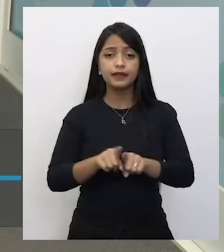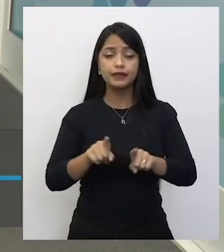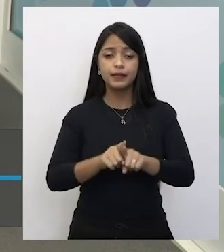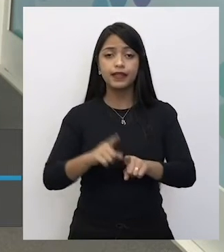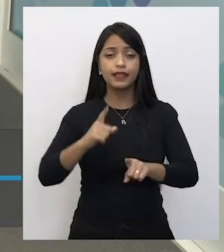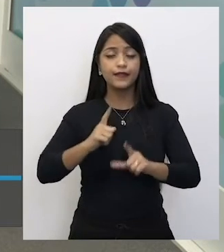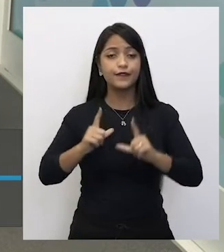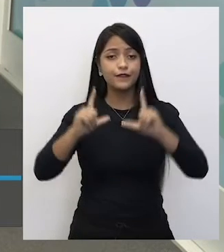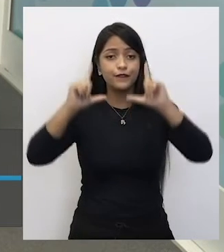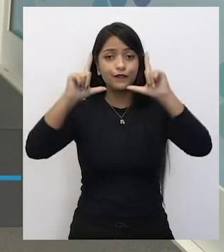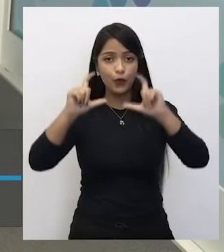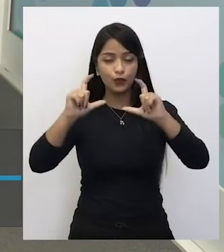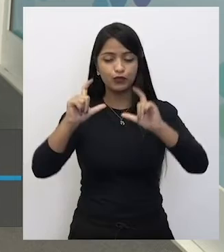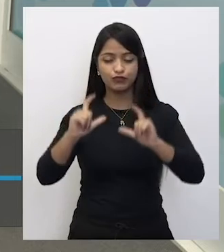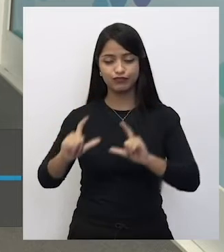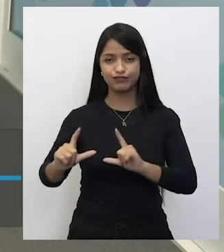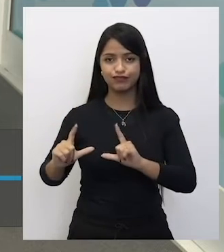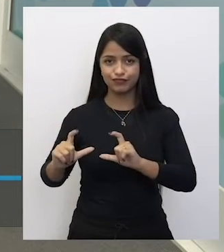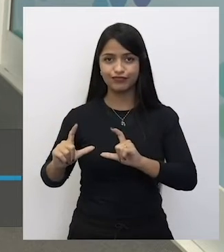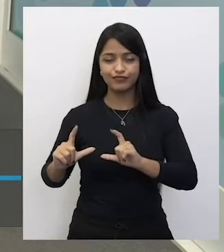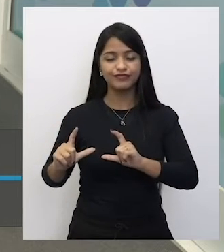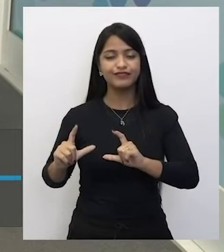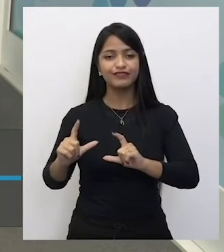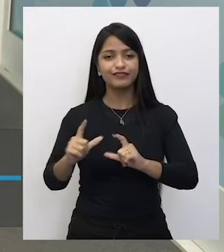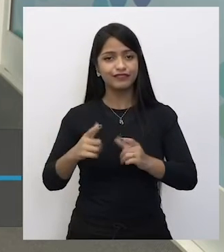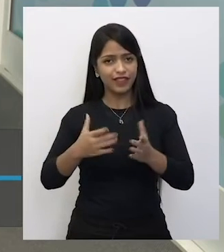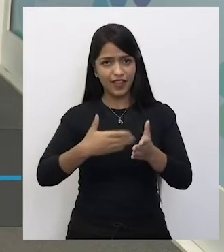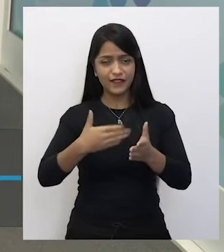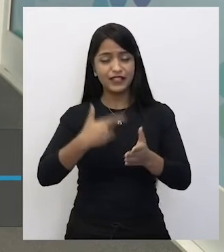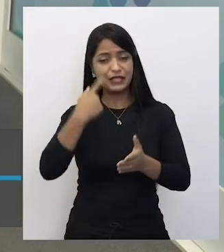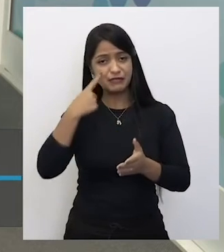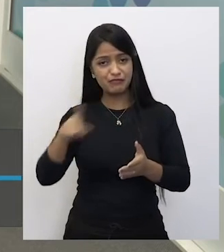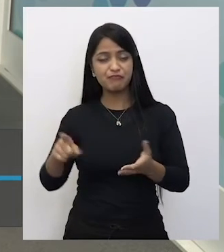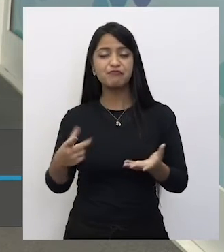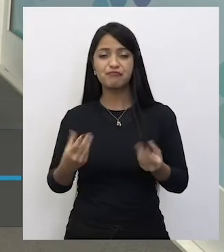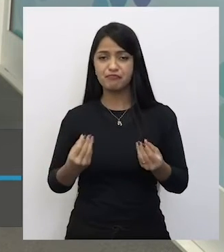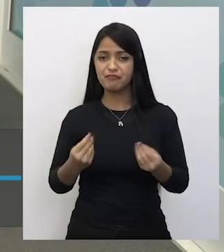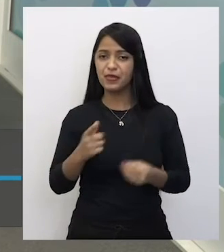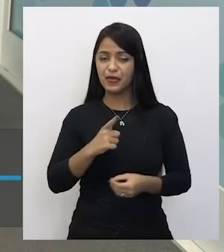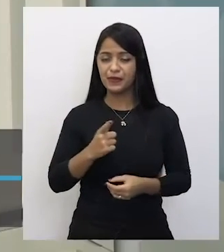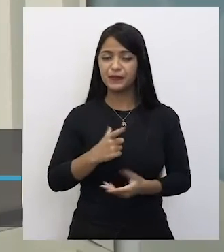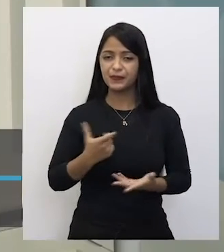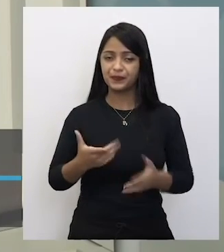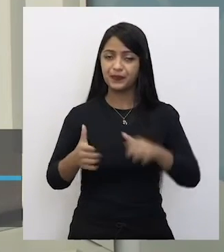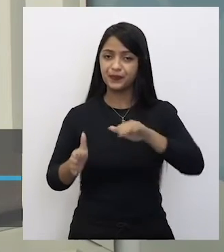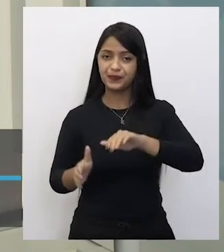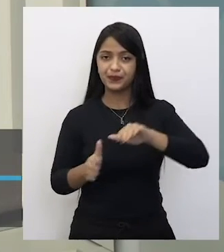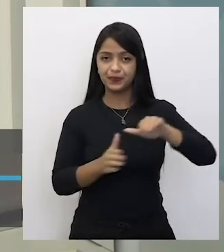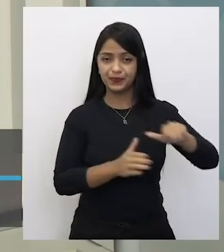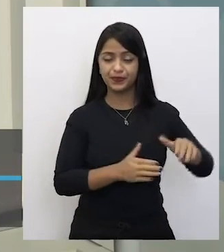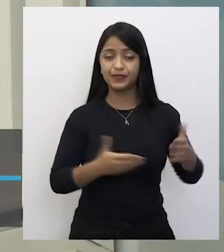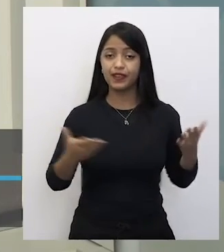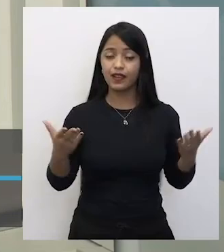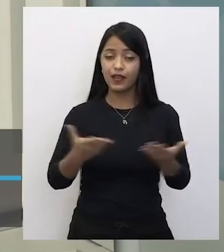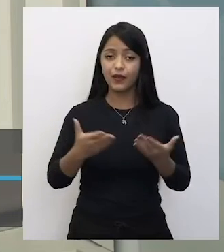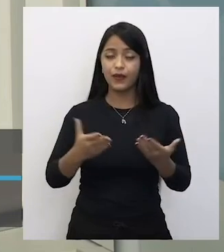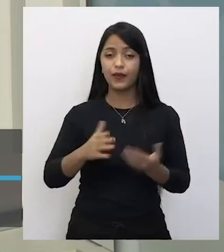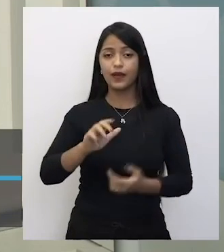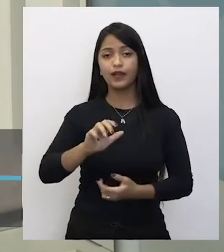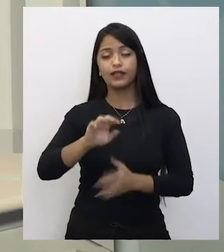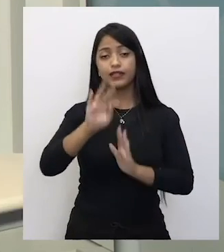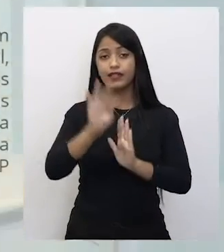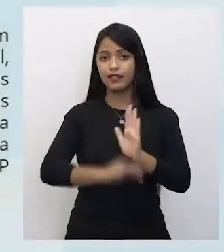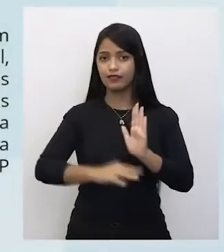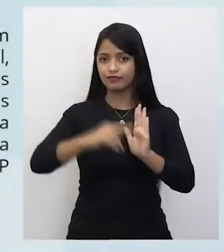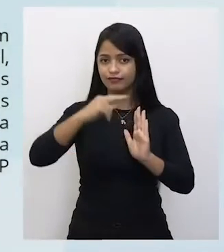foto. Né? É verdade, em revista a gente vê bastante. É mais comum, né? Vamos lá, então. A gente vai ler agora um